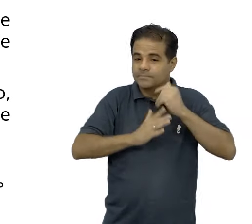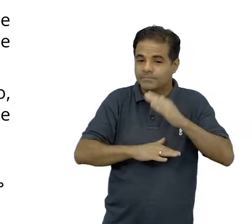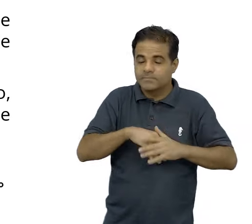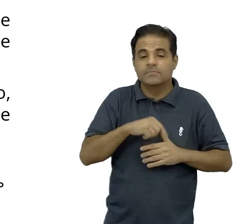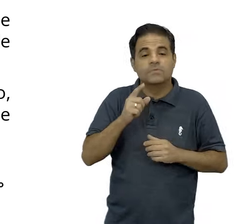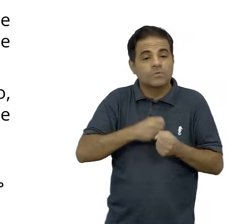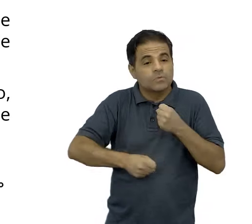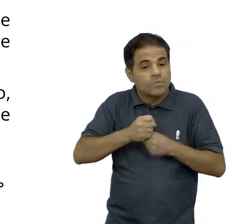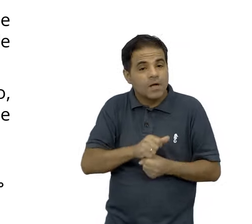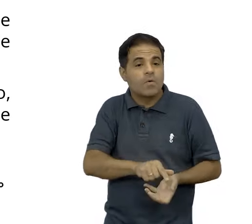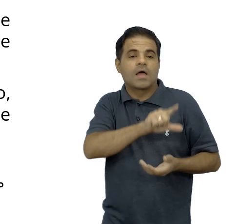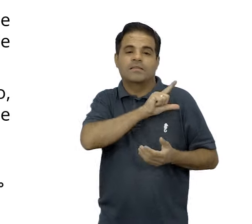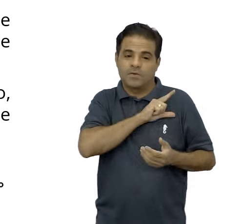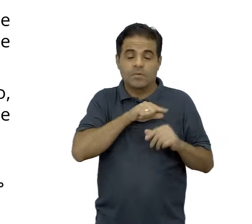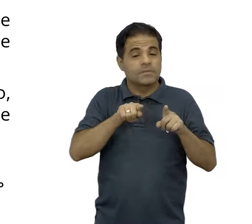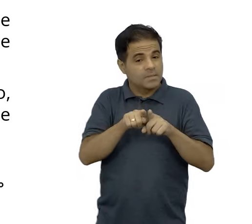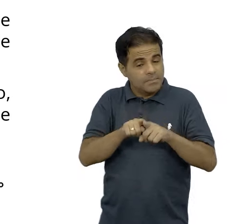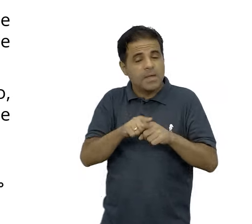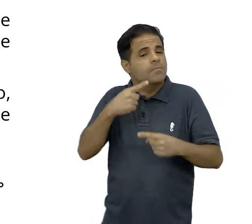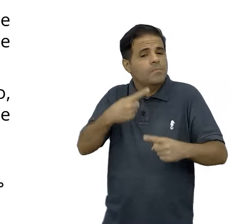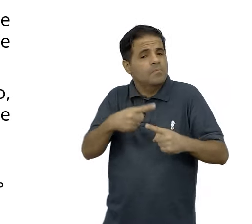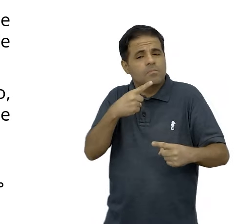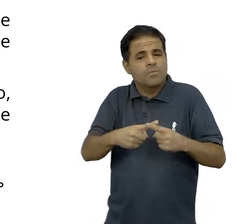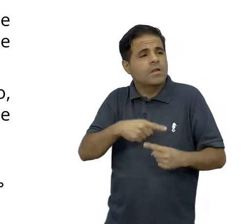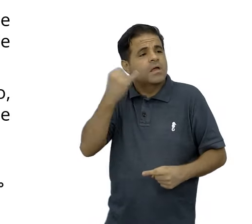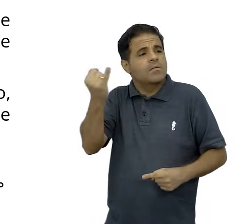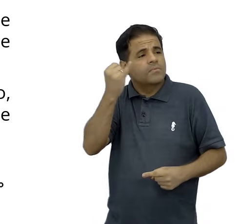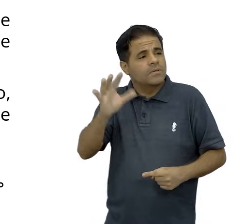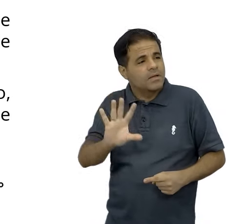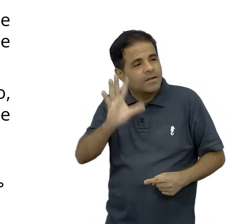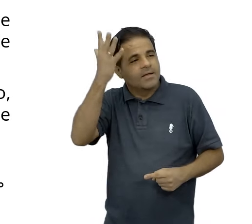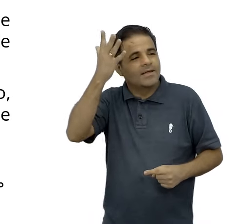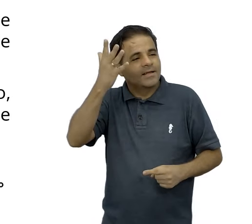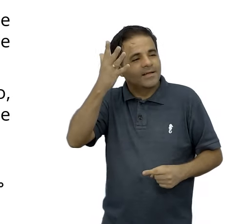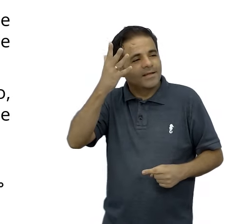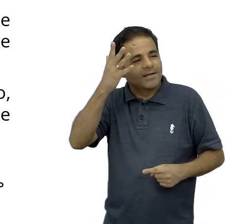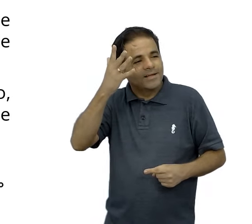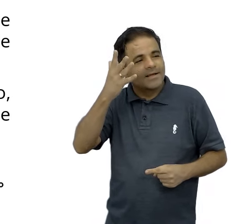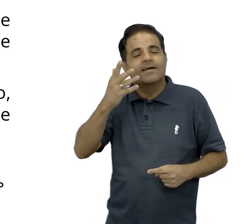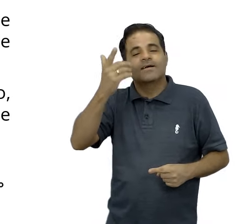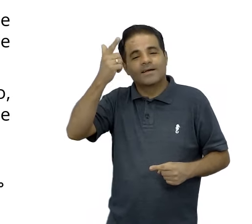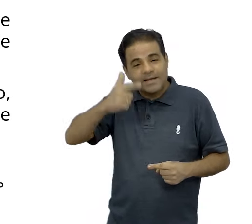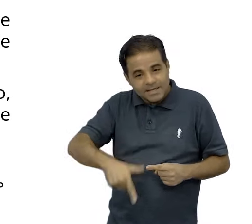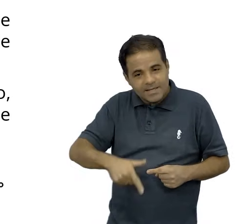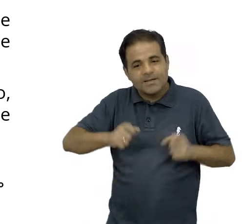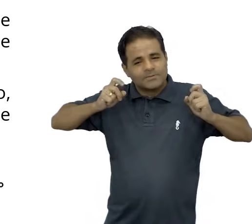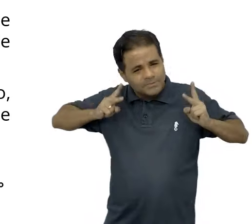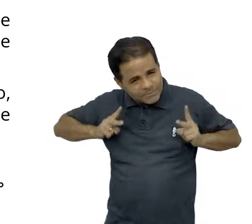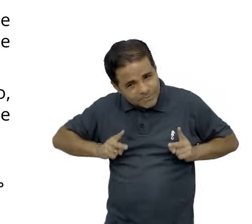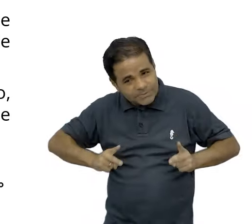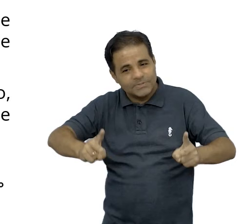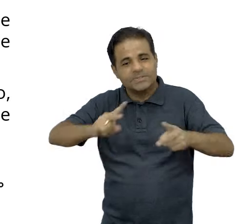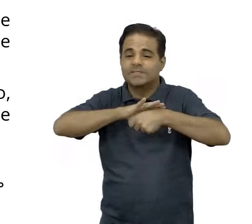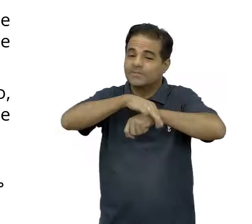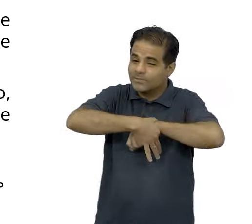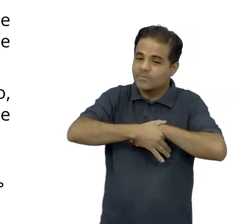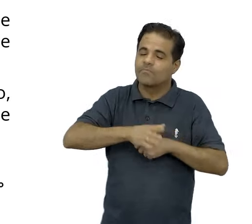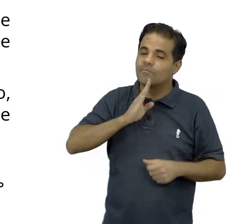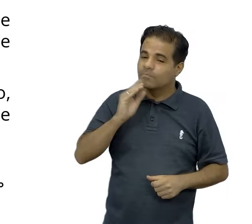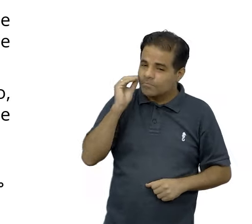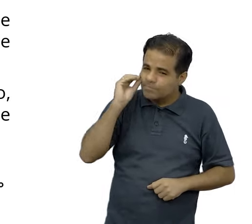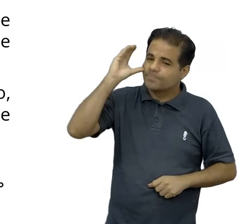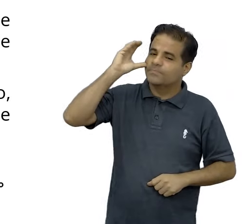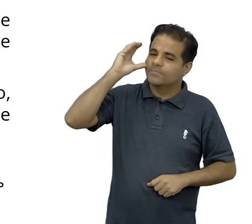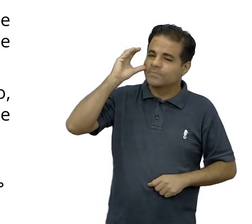do ano anterior, né? Por que que isso acontece? Para garantir a continuidade do conhecimento